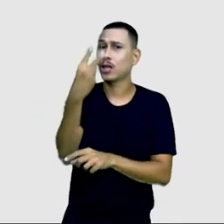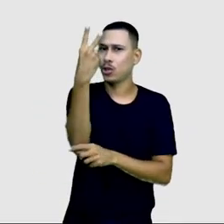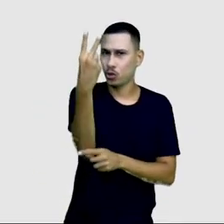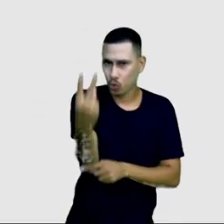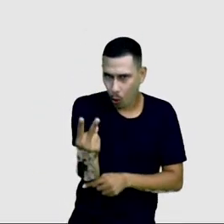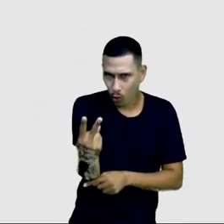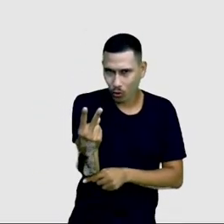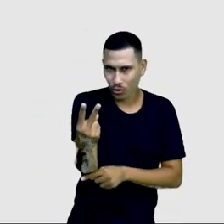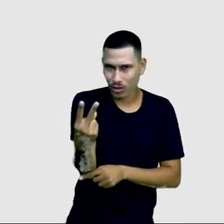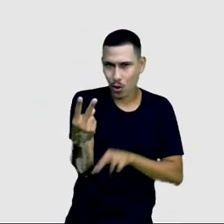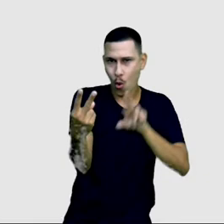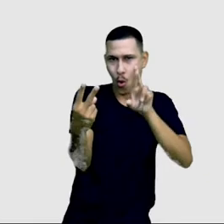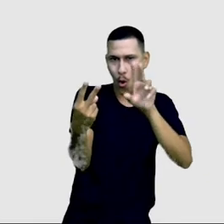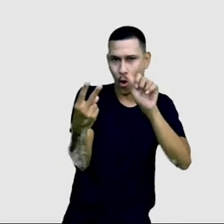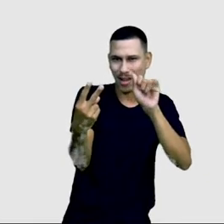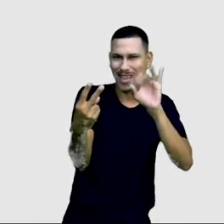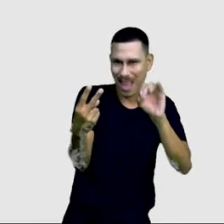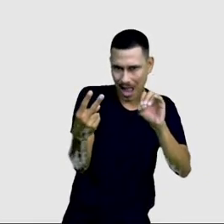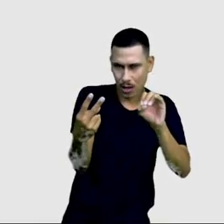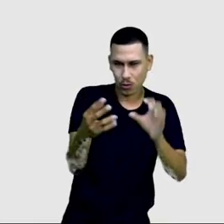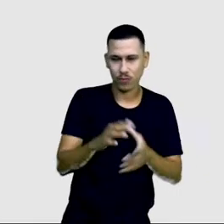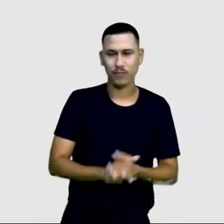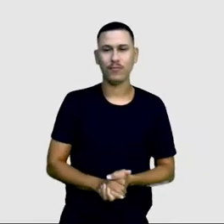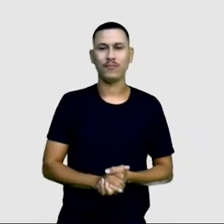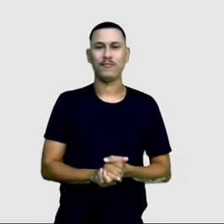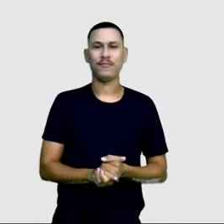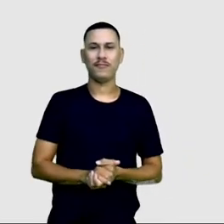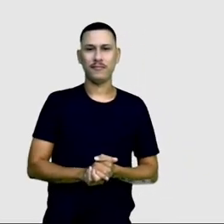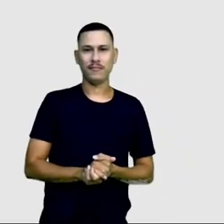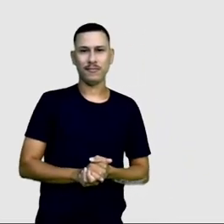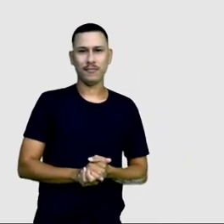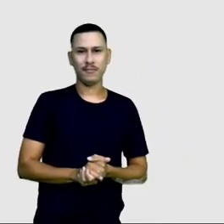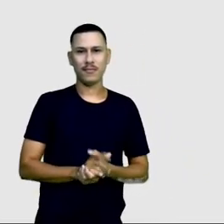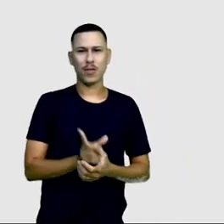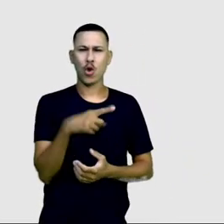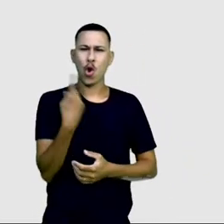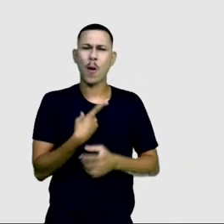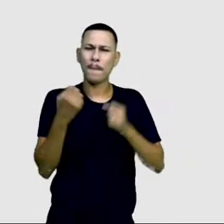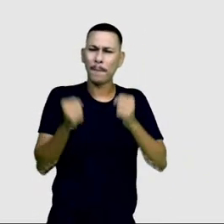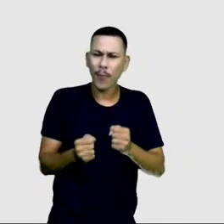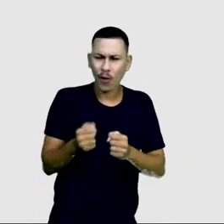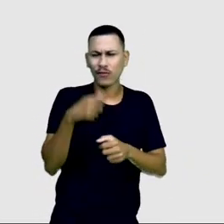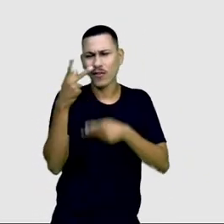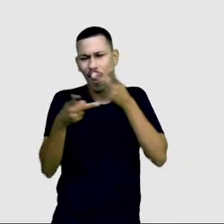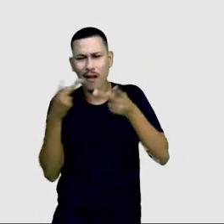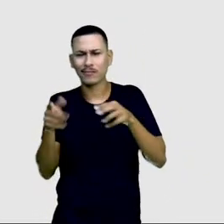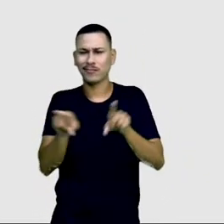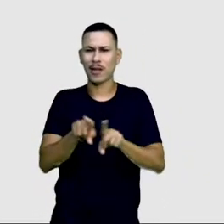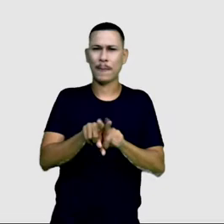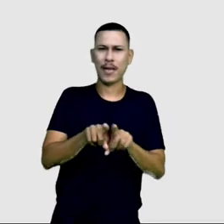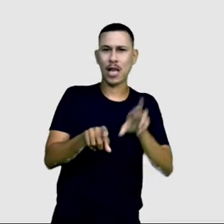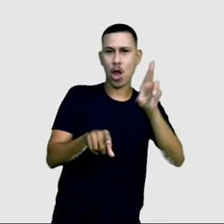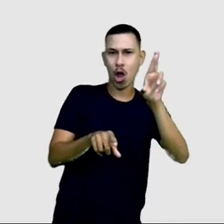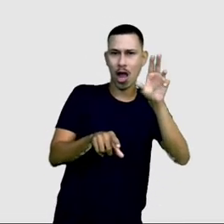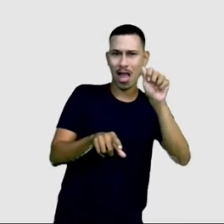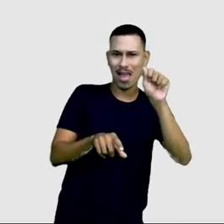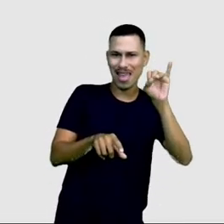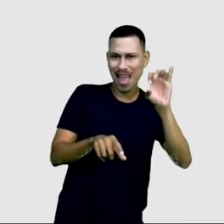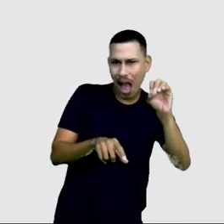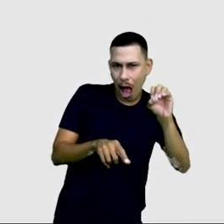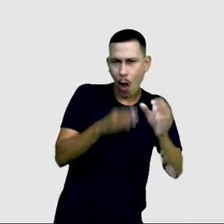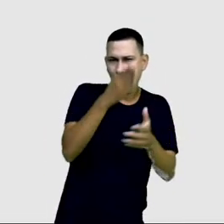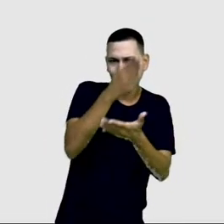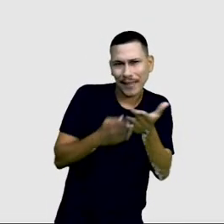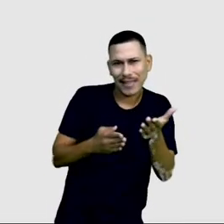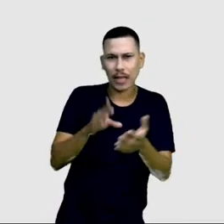o diâmetro é o dobro do raio. A gente também pode chamar de outra forma. A gente pode dizer que o raio é a